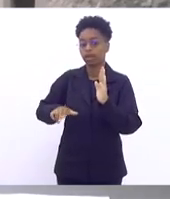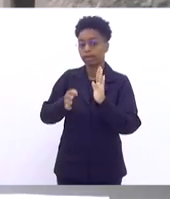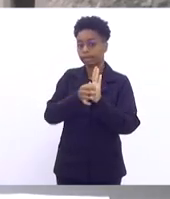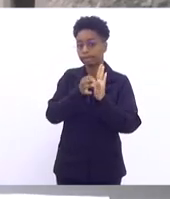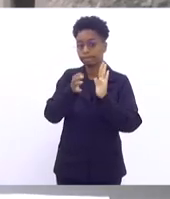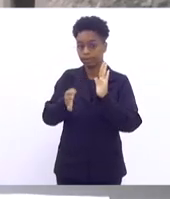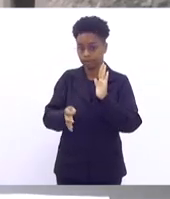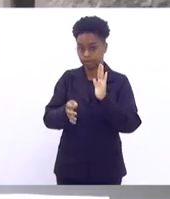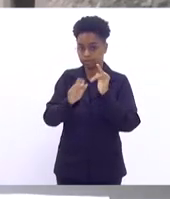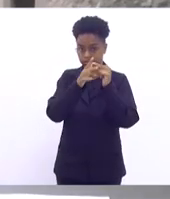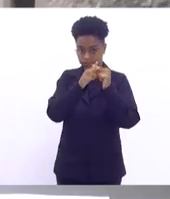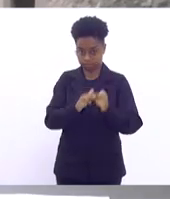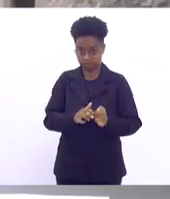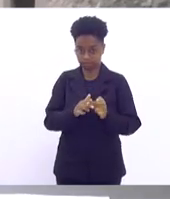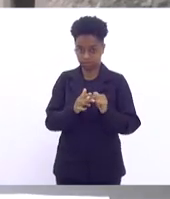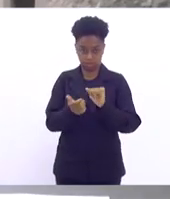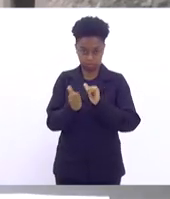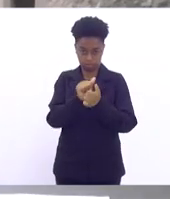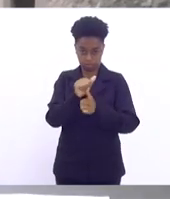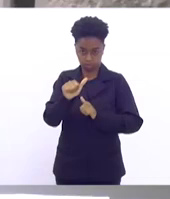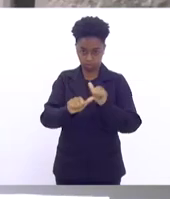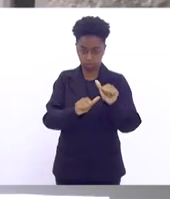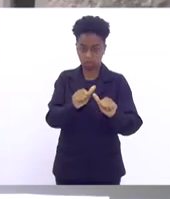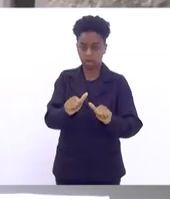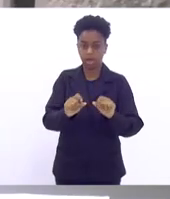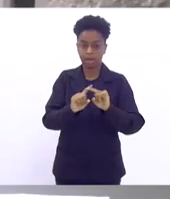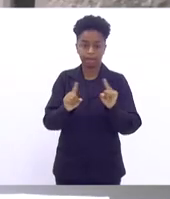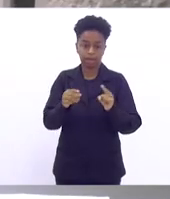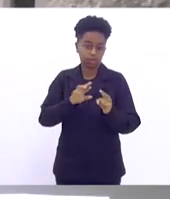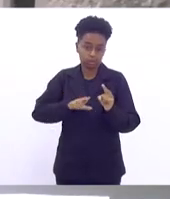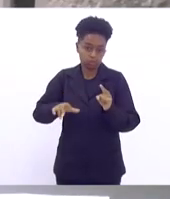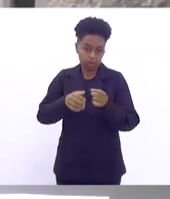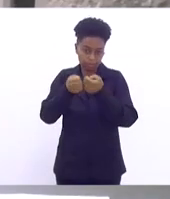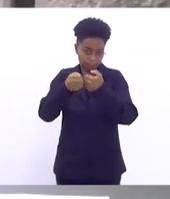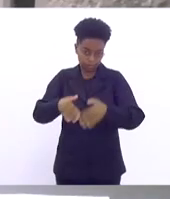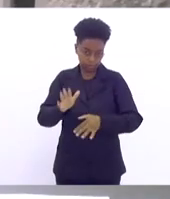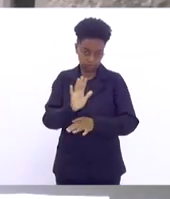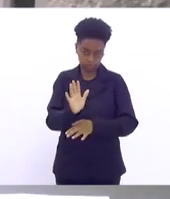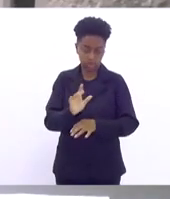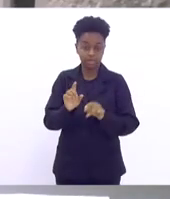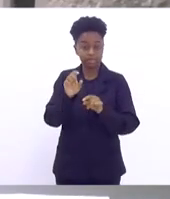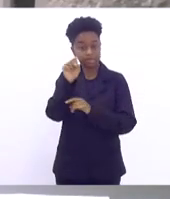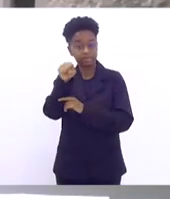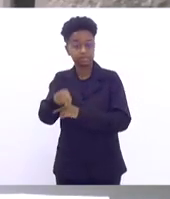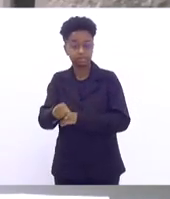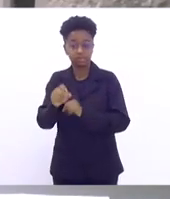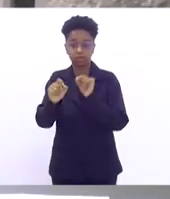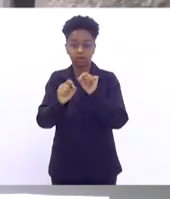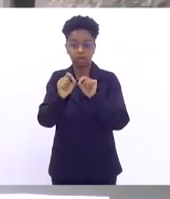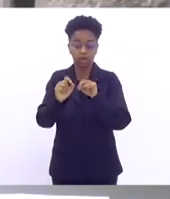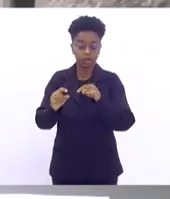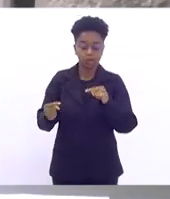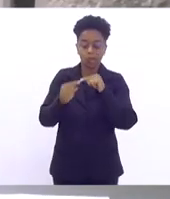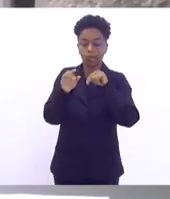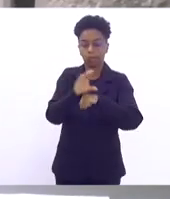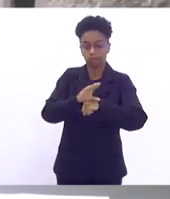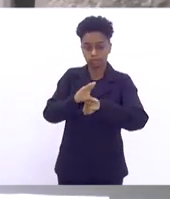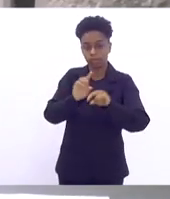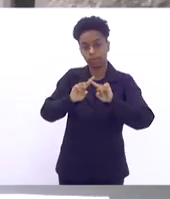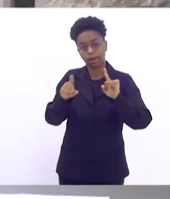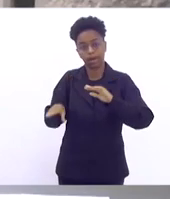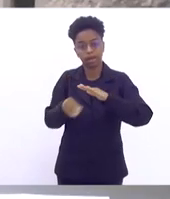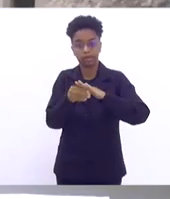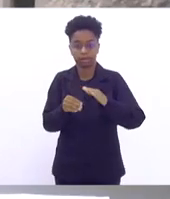parecer retificado do autor do relator ele não inclui mais uma prejudicabilidade mas sim uma constitucionalidade com emenda